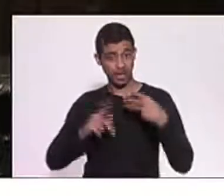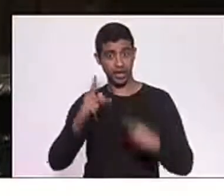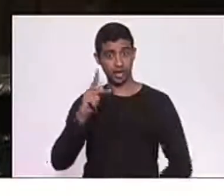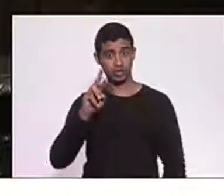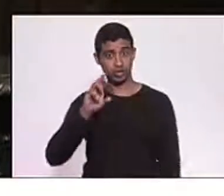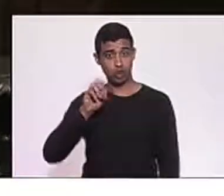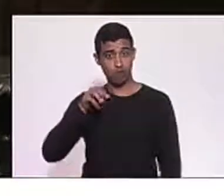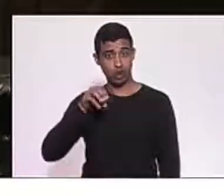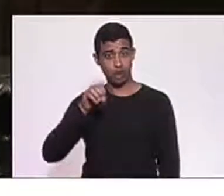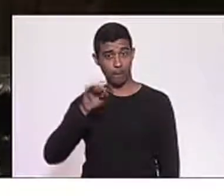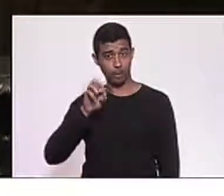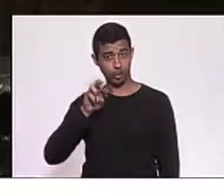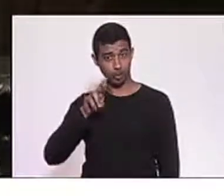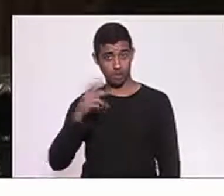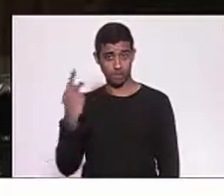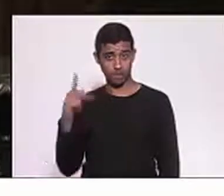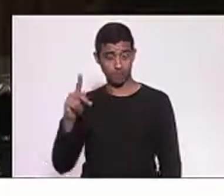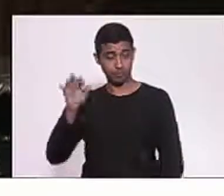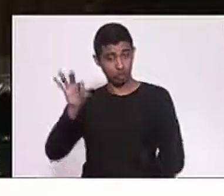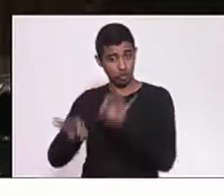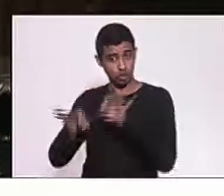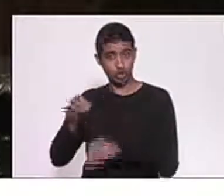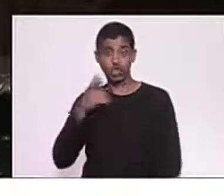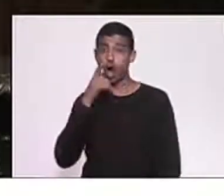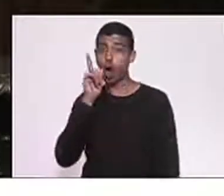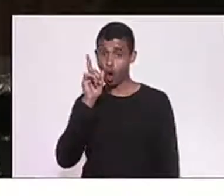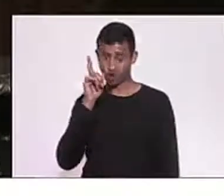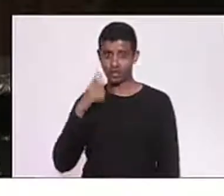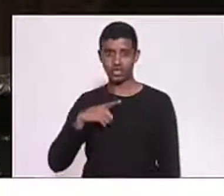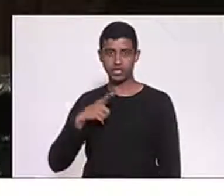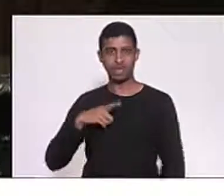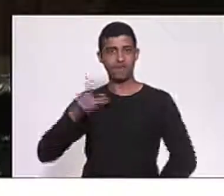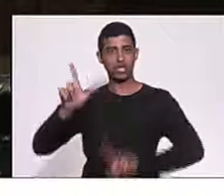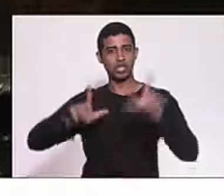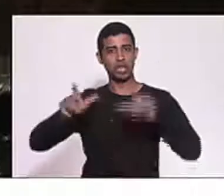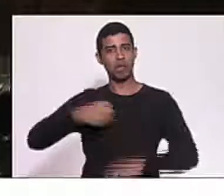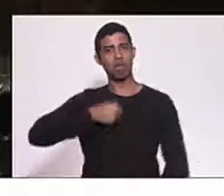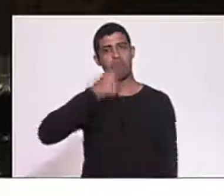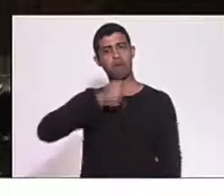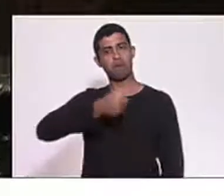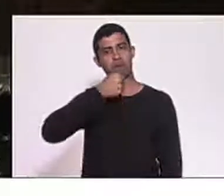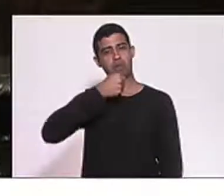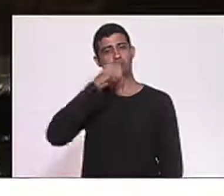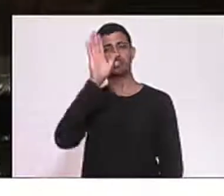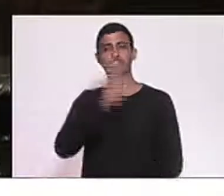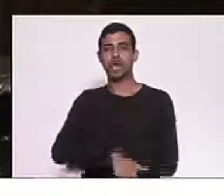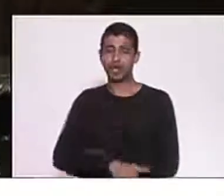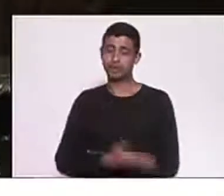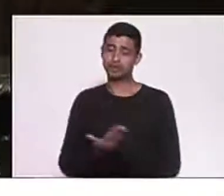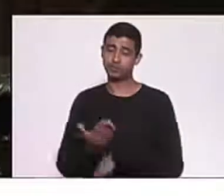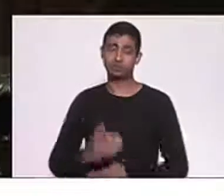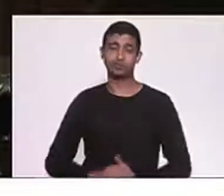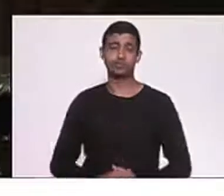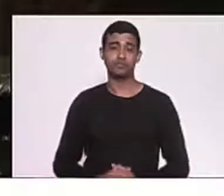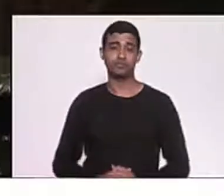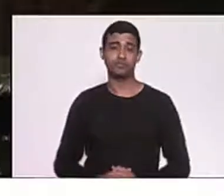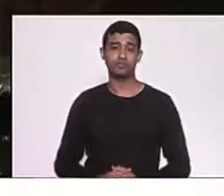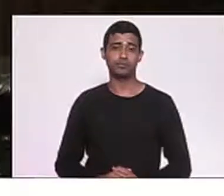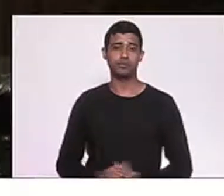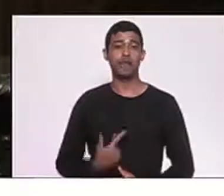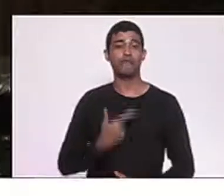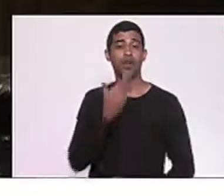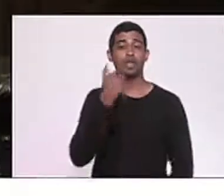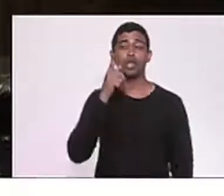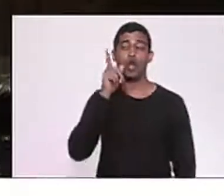justiça deram uma coletiva ontem, no meio da tarde, dizendo que